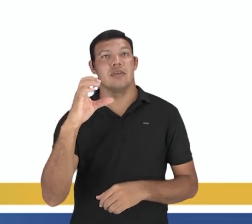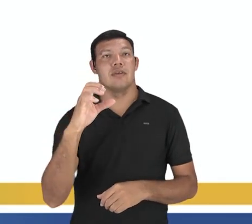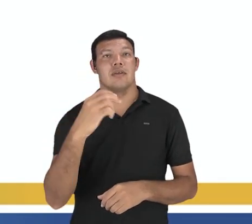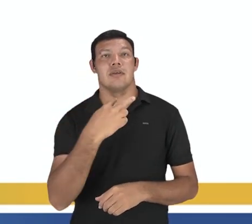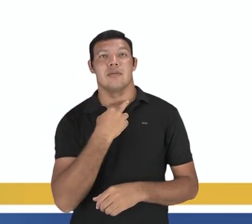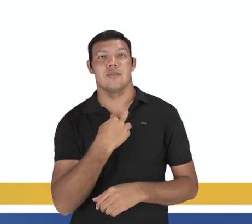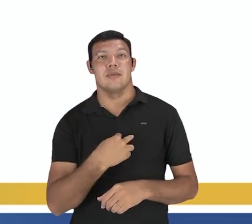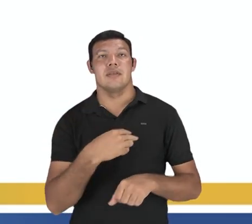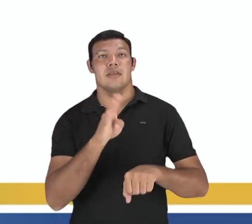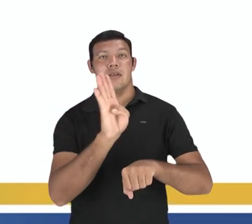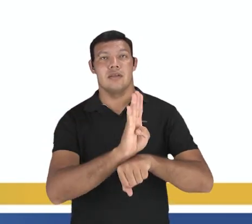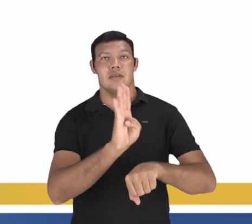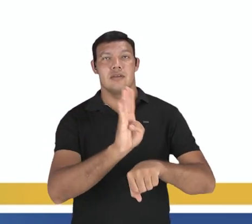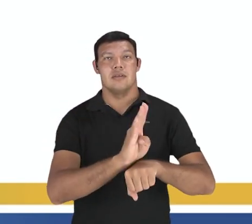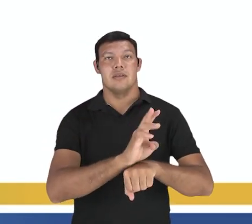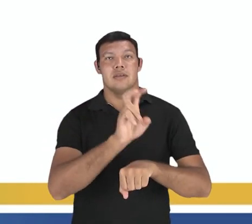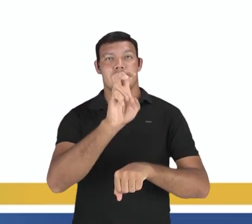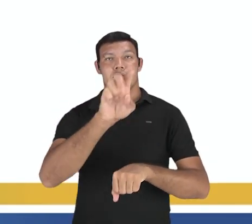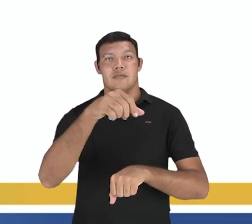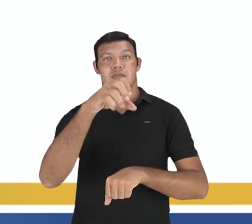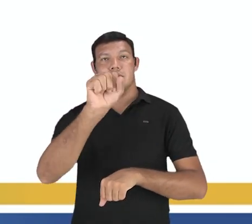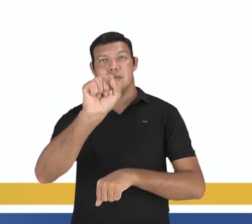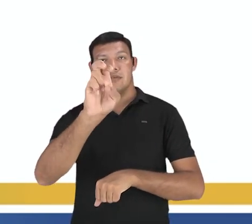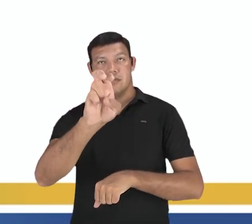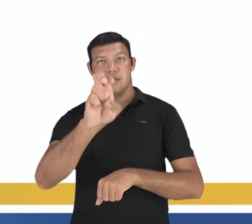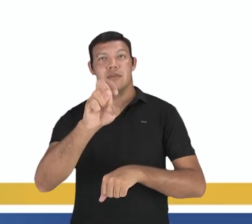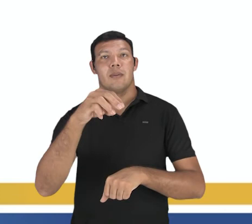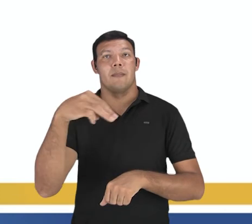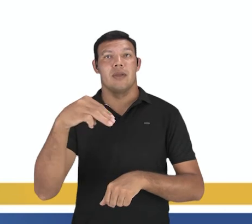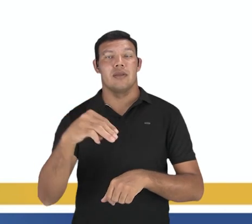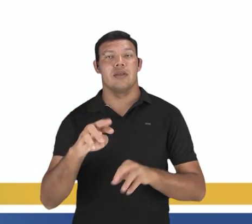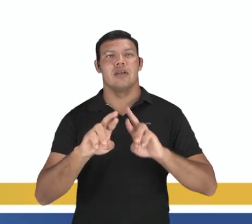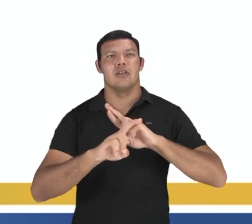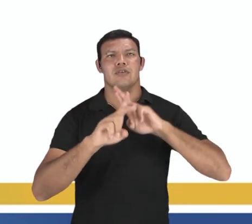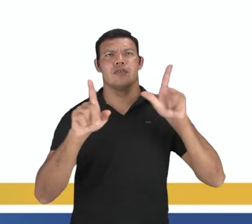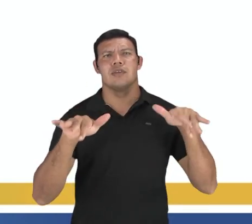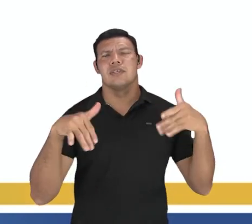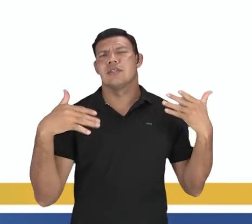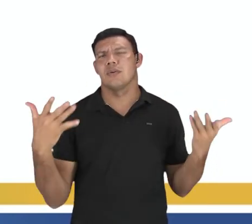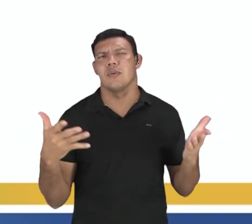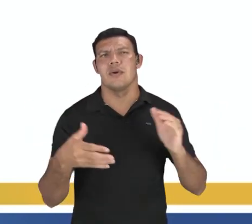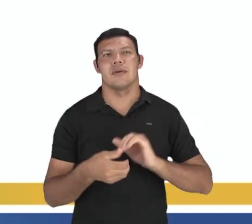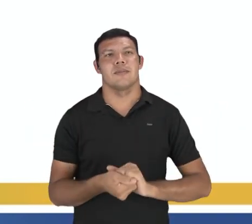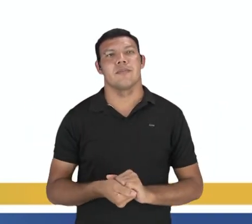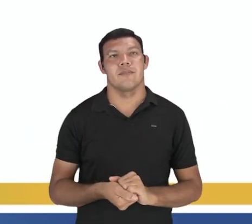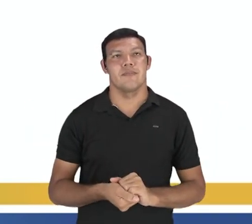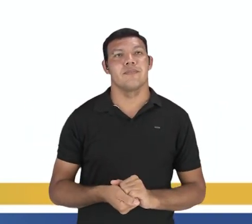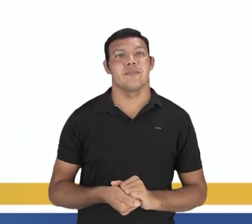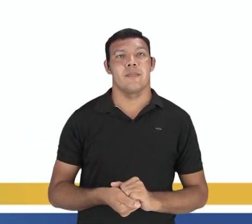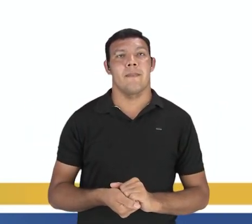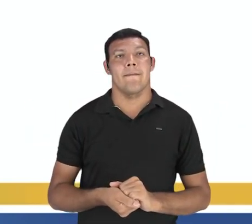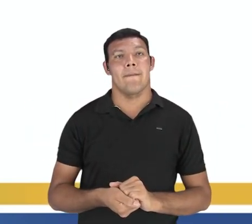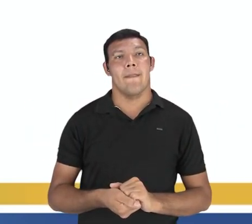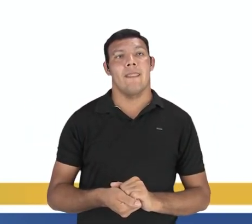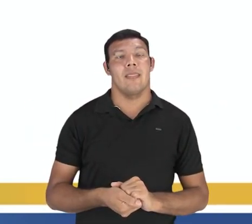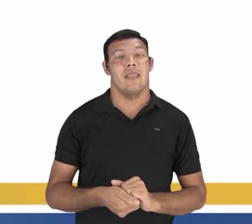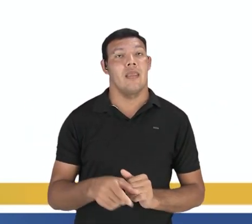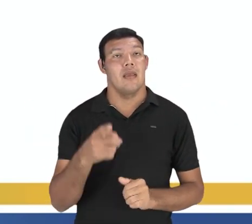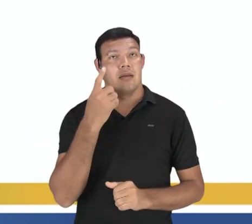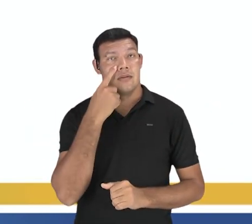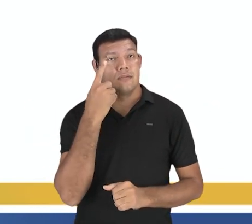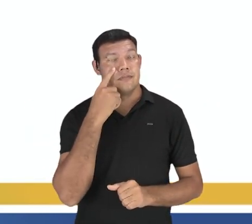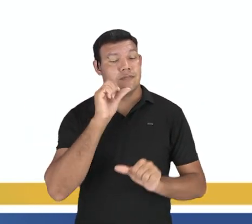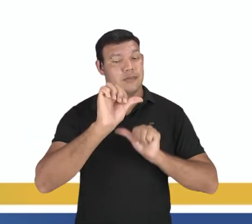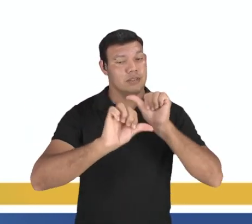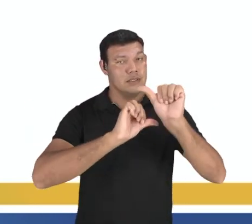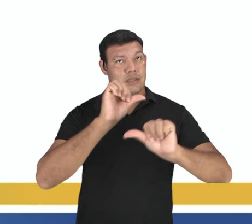do Atleta para atleta B temos 6,03 - 5,98 que é igual a 0,05 M agora nós vamos